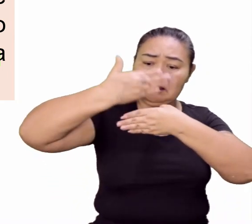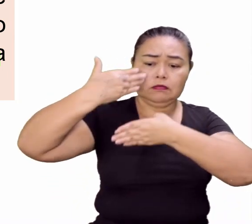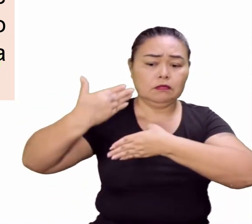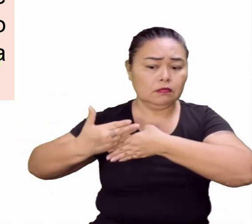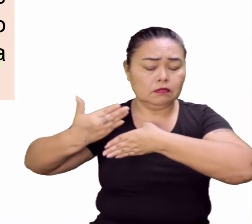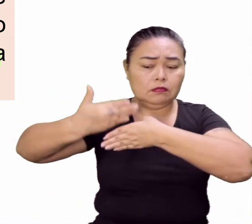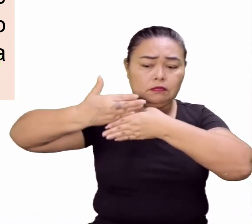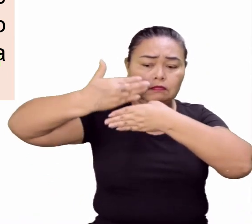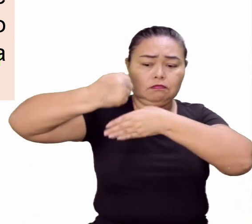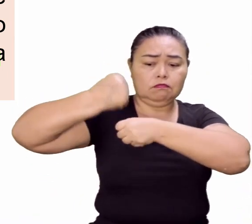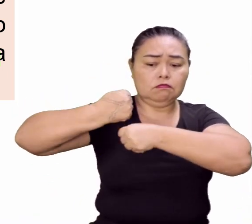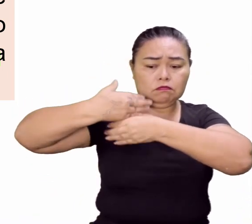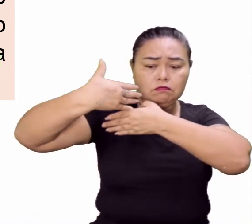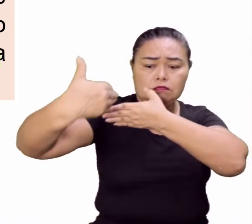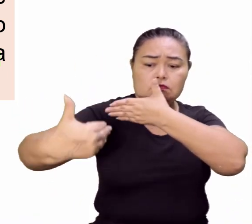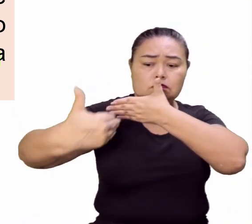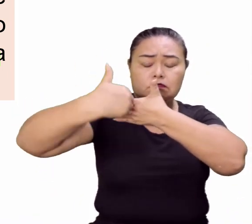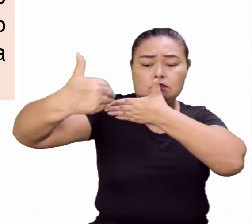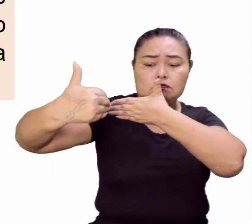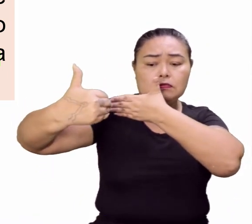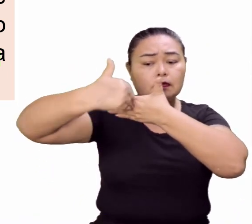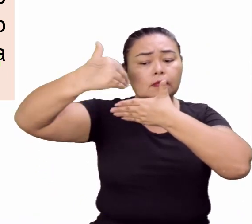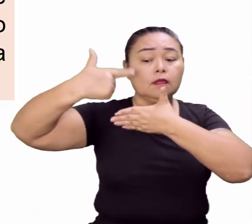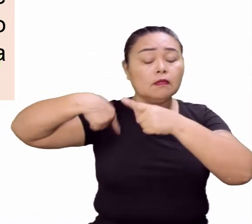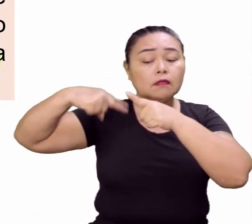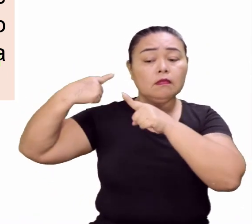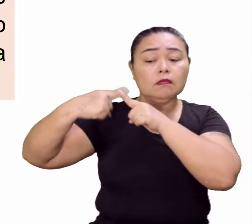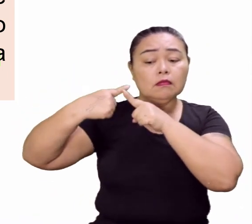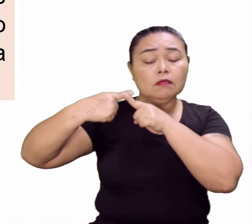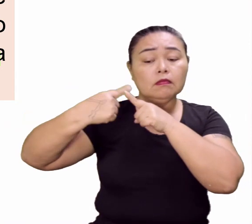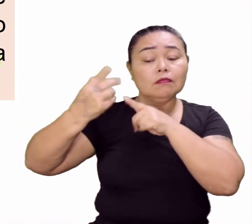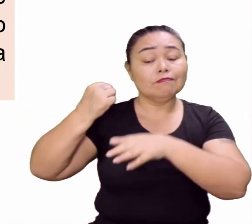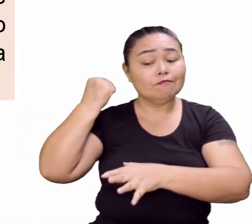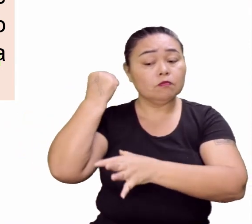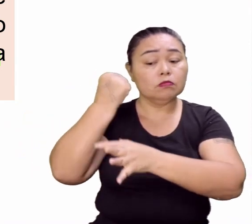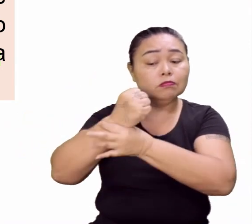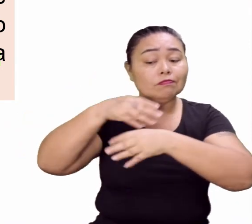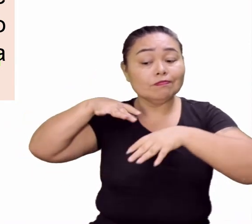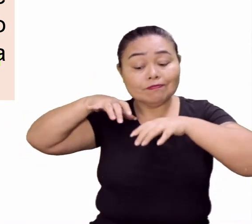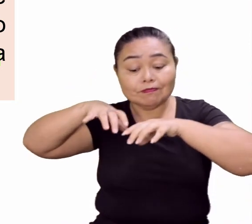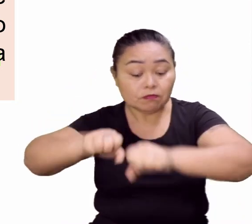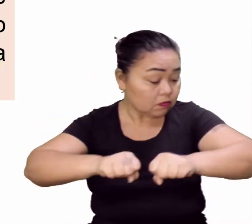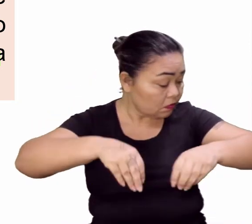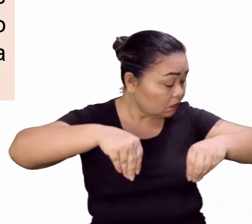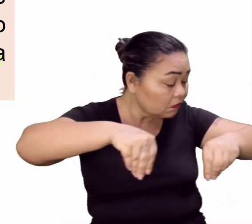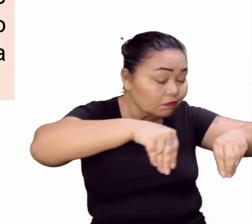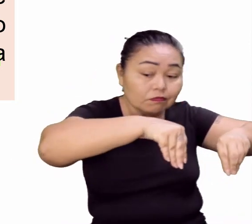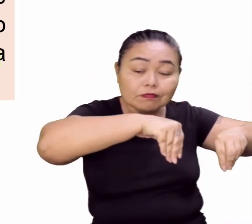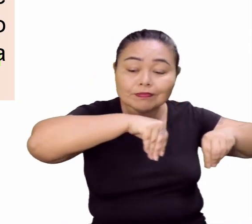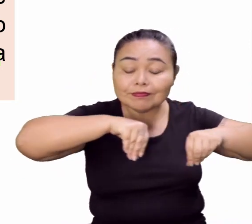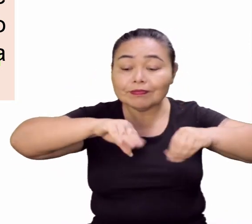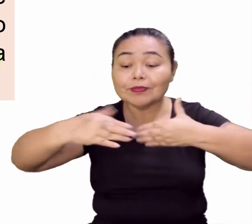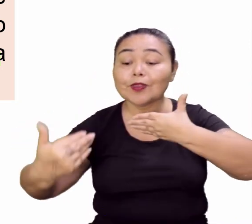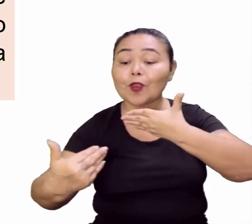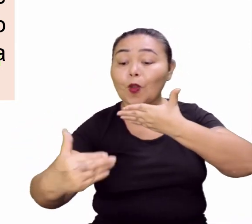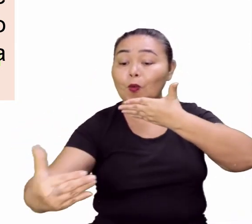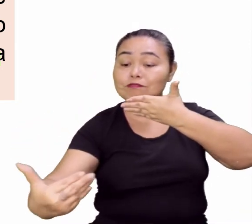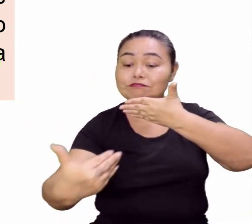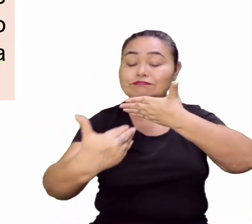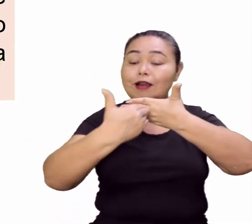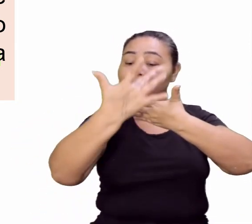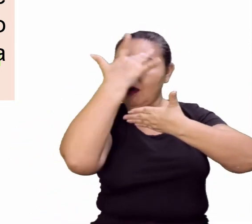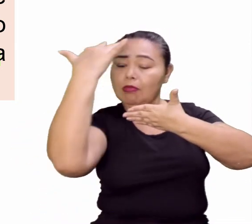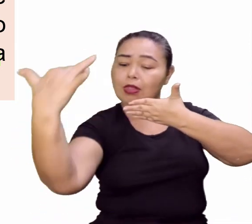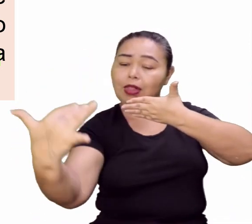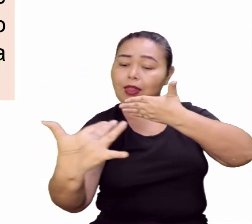fortificações, né, que era no passado nada mais era do que garantir a posse territorial, né, professor Jorge? Exatamente, contra invasores que não